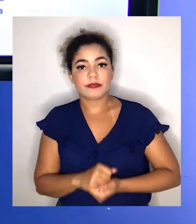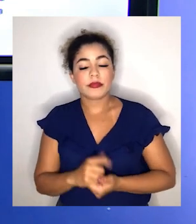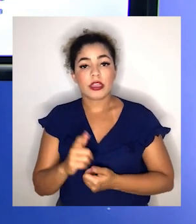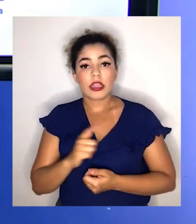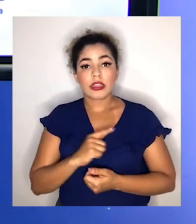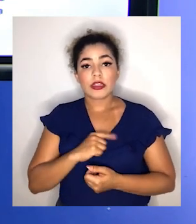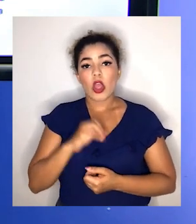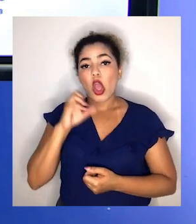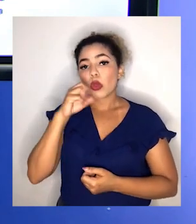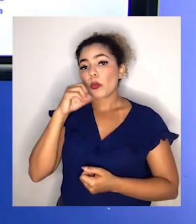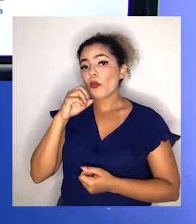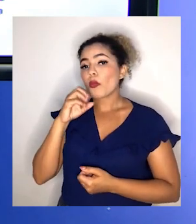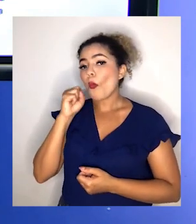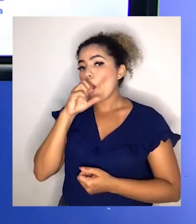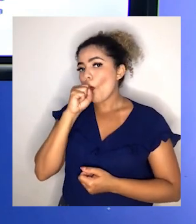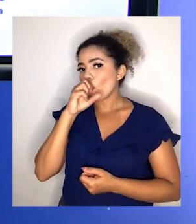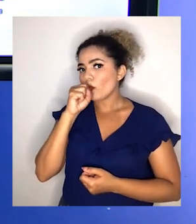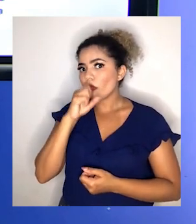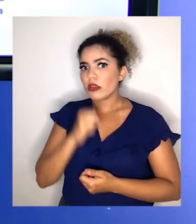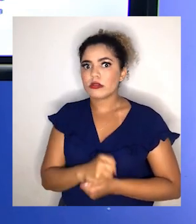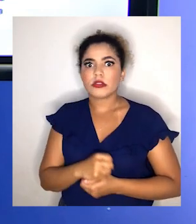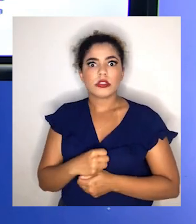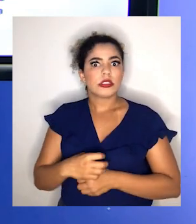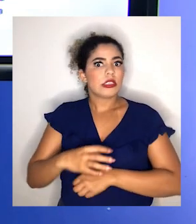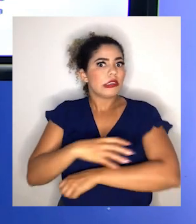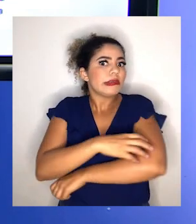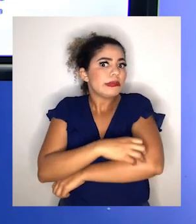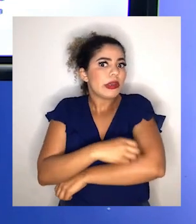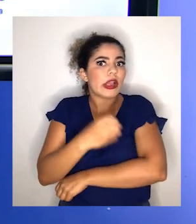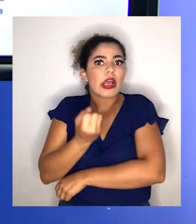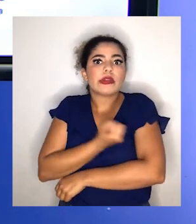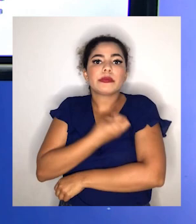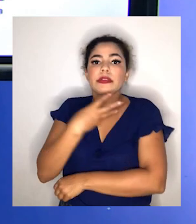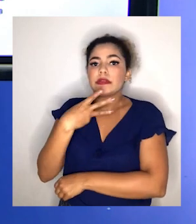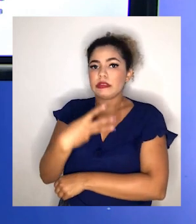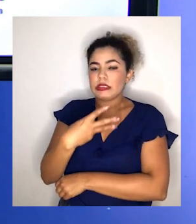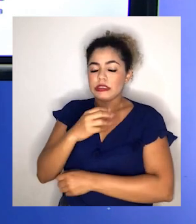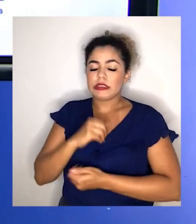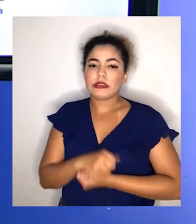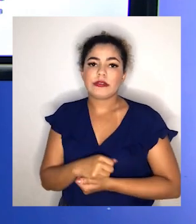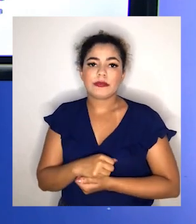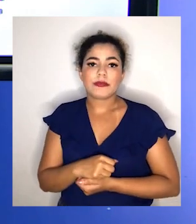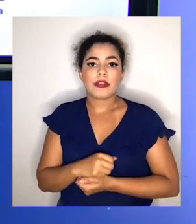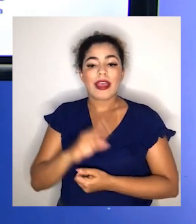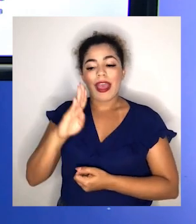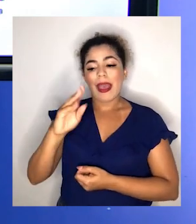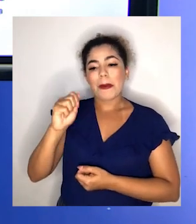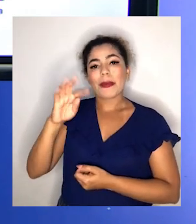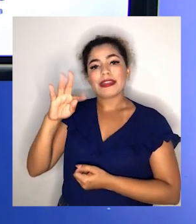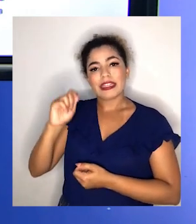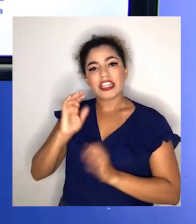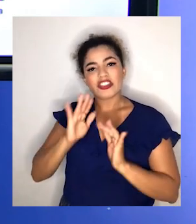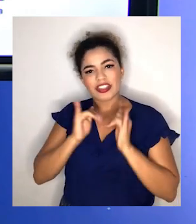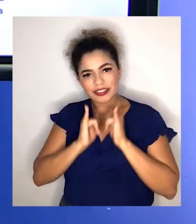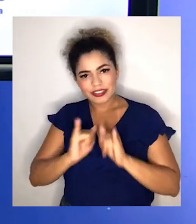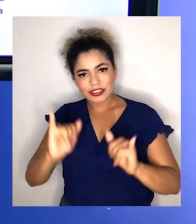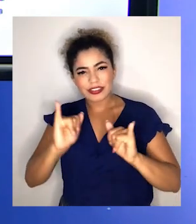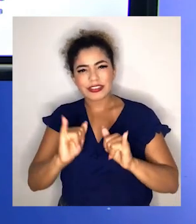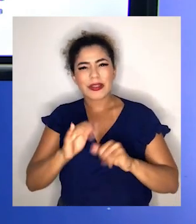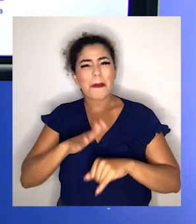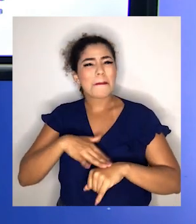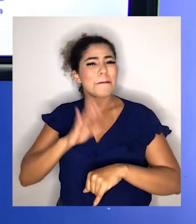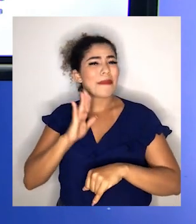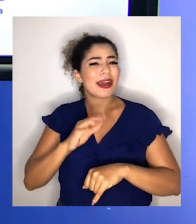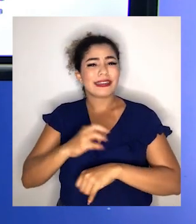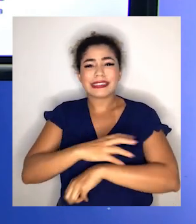nós temos o suco de laranja, extremamente ácido, com pH 3. Ácido da bateria, como falamos, com pH o